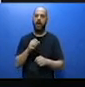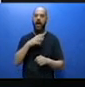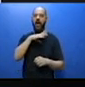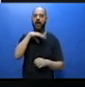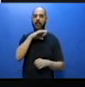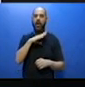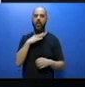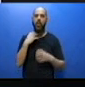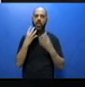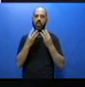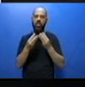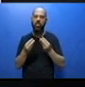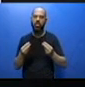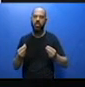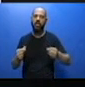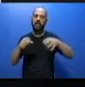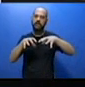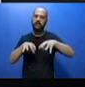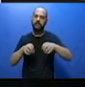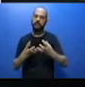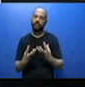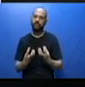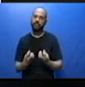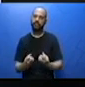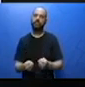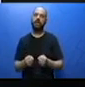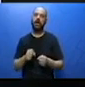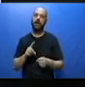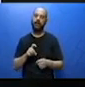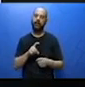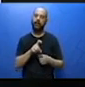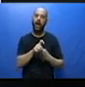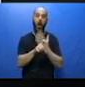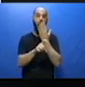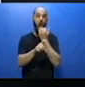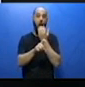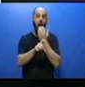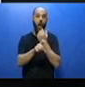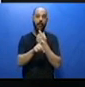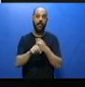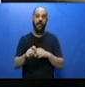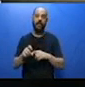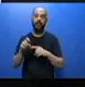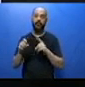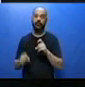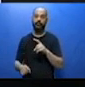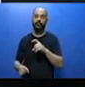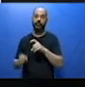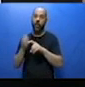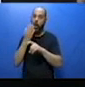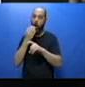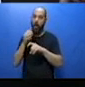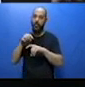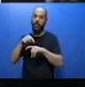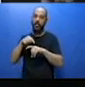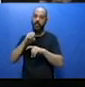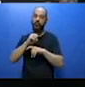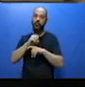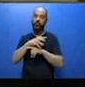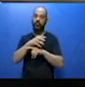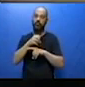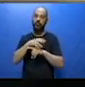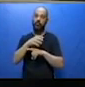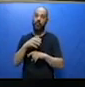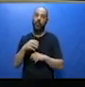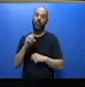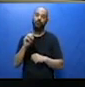ingerido depois é eliminado pelas fezes, rico em nutrientes. Ou seja, o